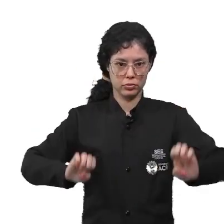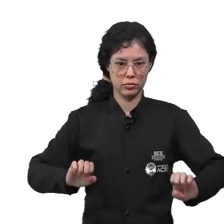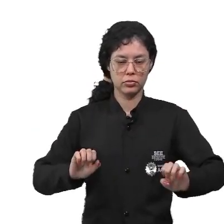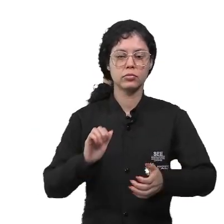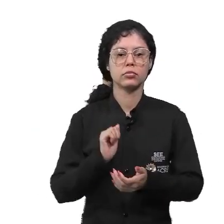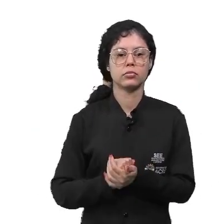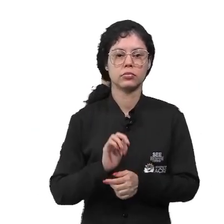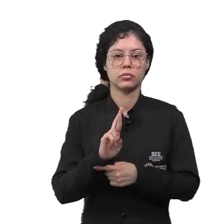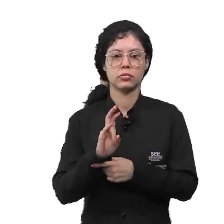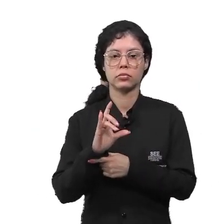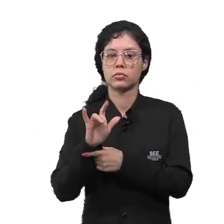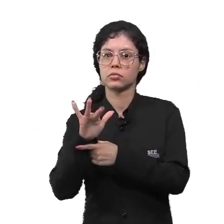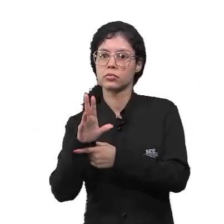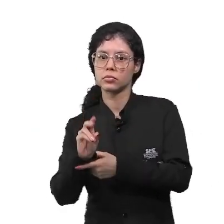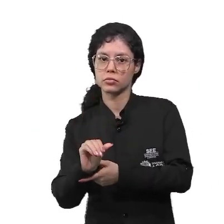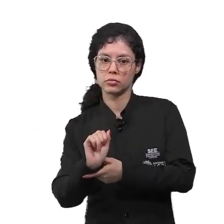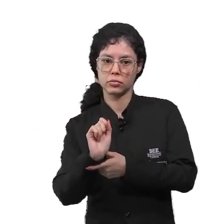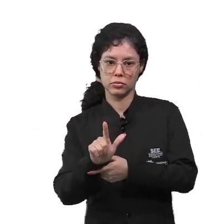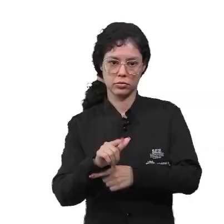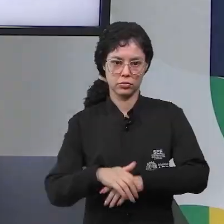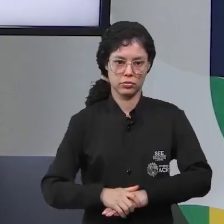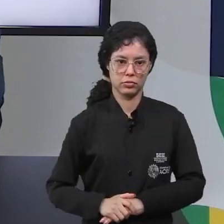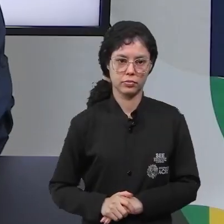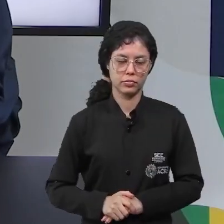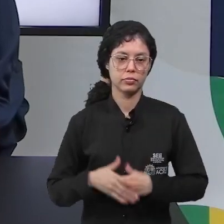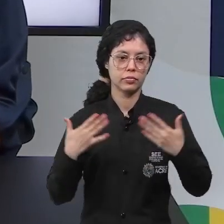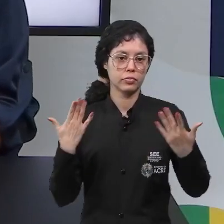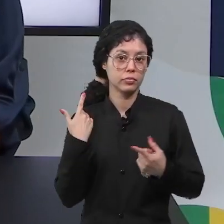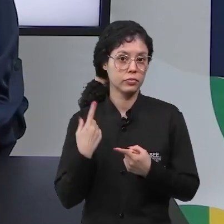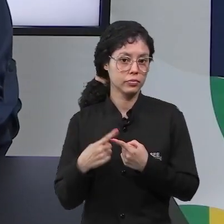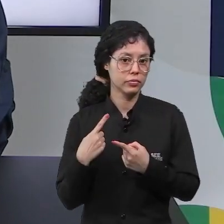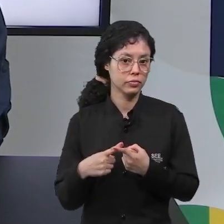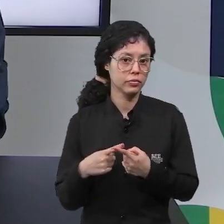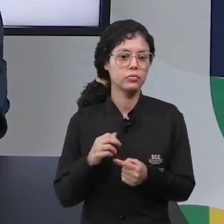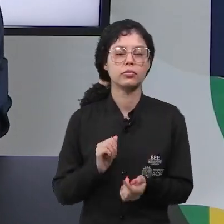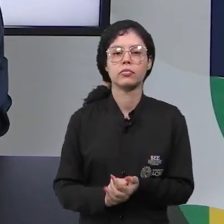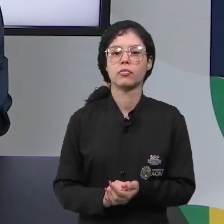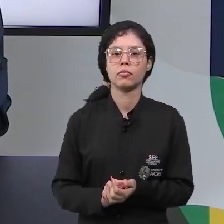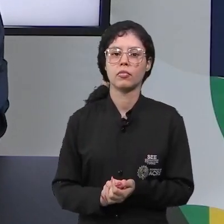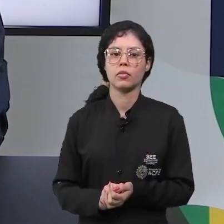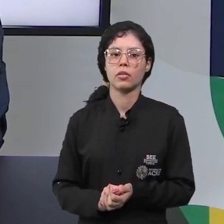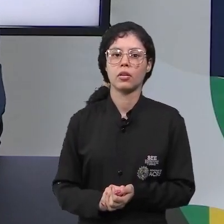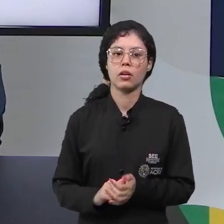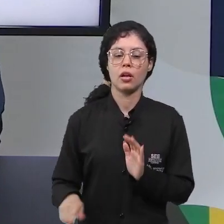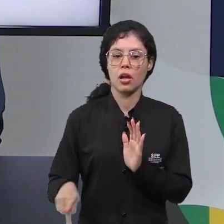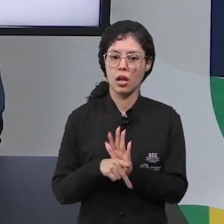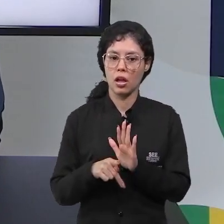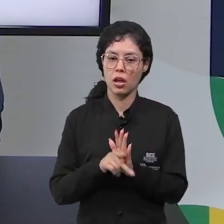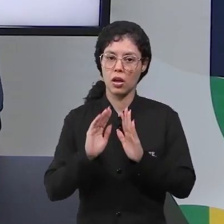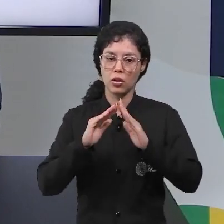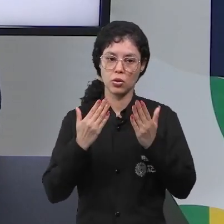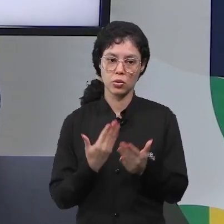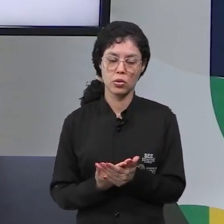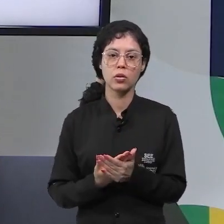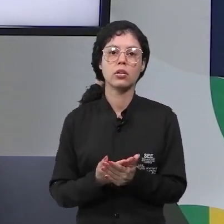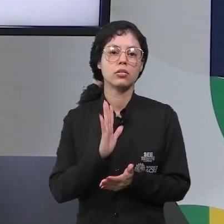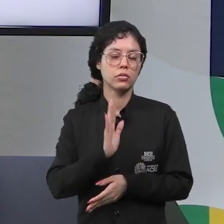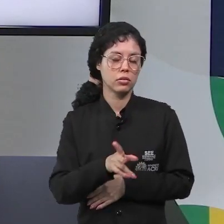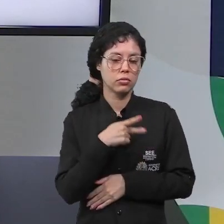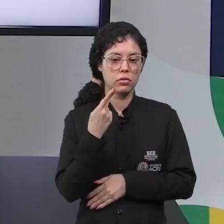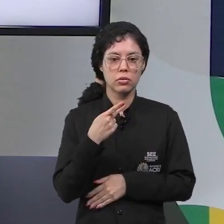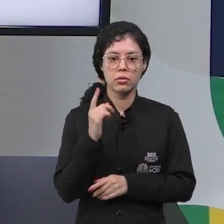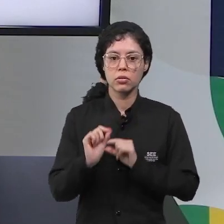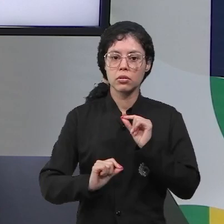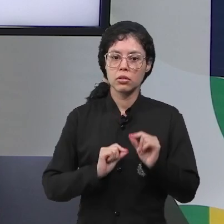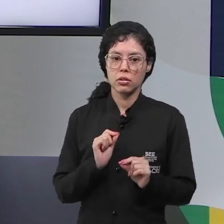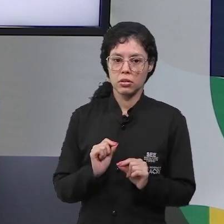moderno e as estruturas racionais. Por quê? Porque a escola de Frankfurt já disse que